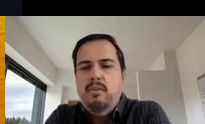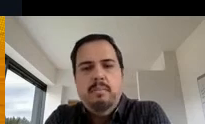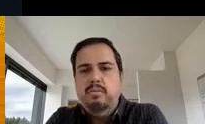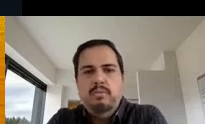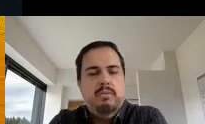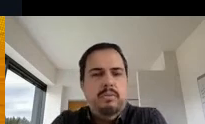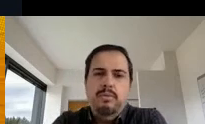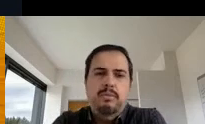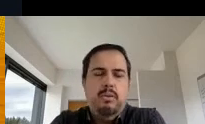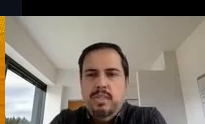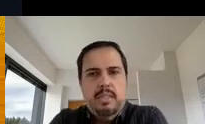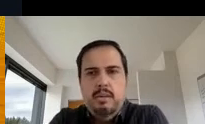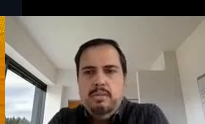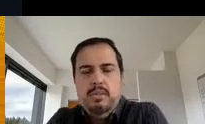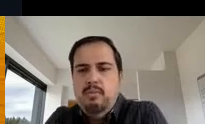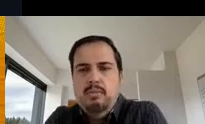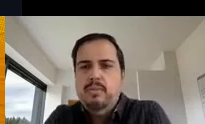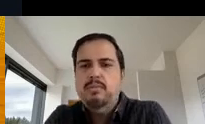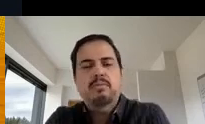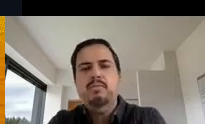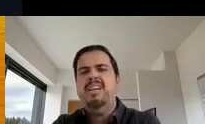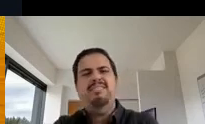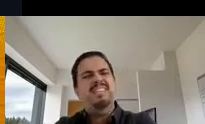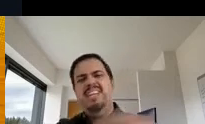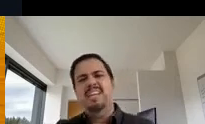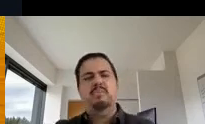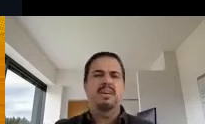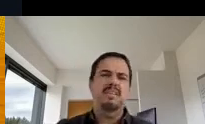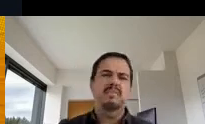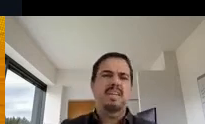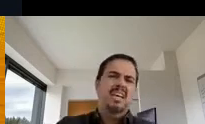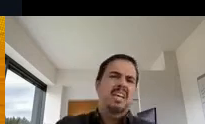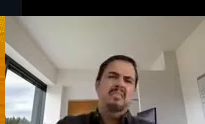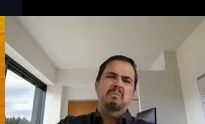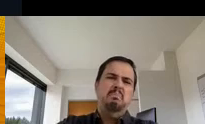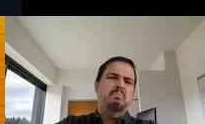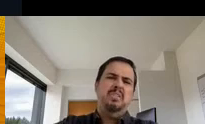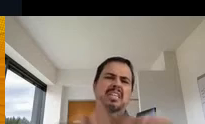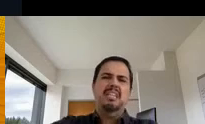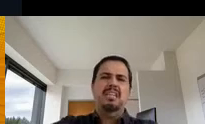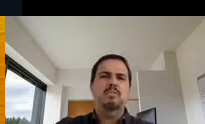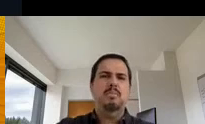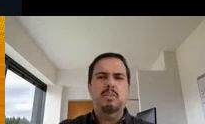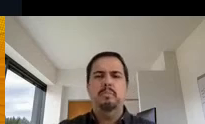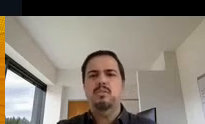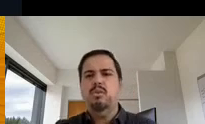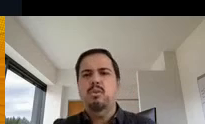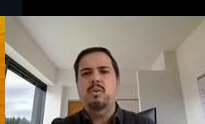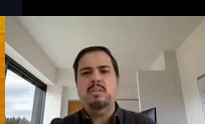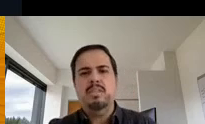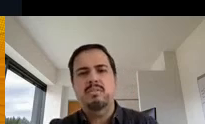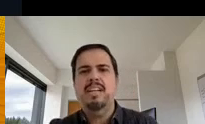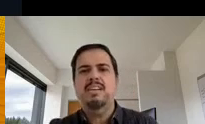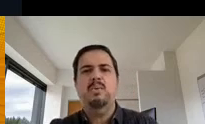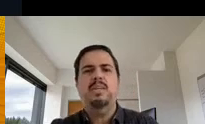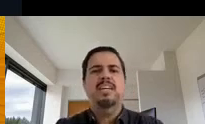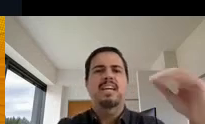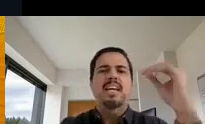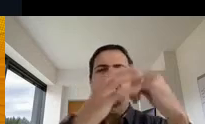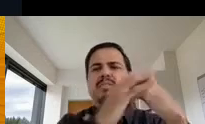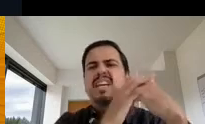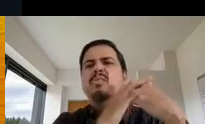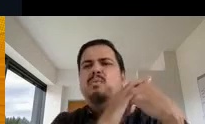Brasil é analfabeto funcional digital. Vocês não vão ver, vocês vão ver os caras vendendo, falando que tem cento e tantas milhões de pessoas,